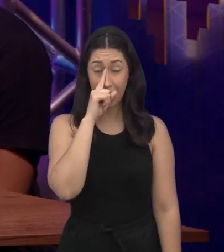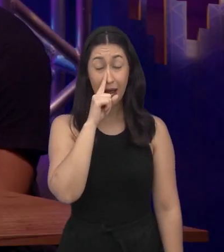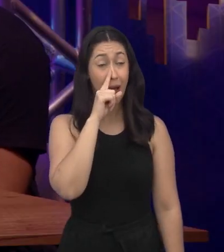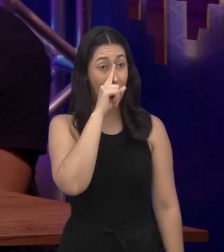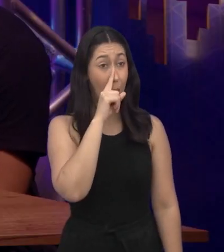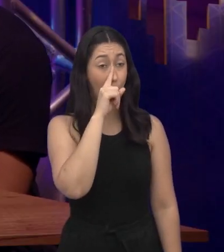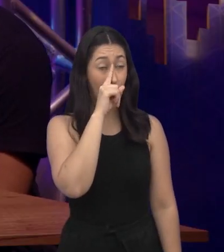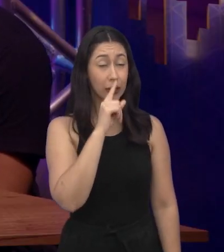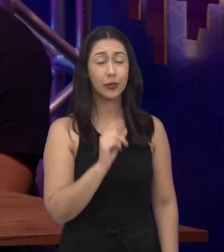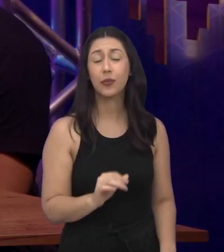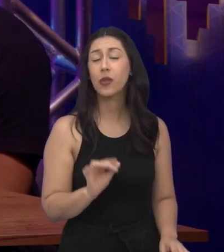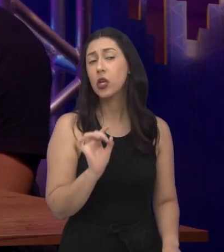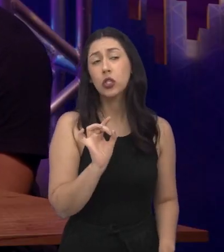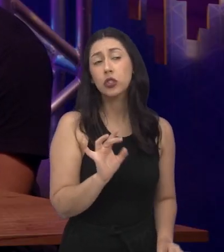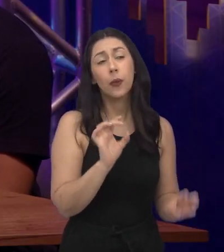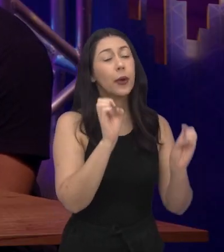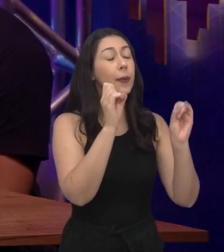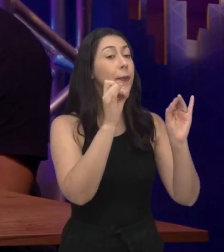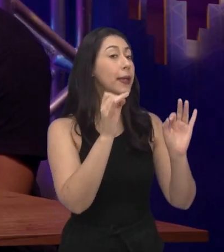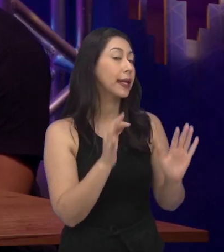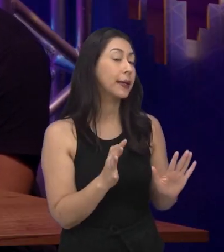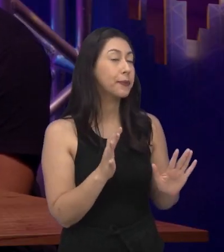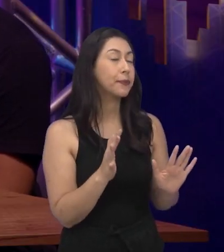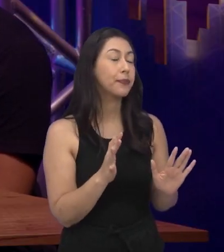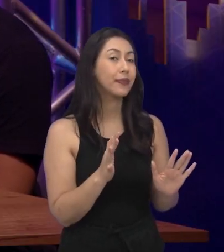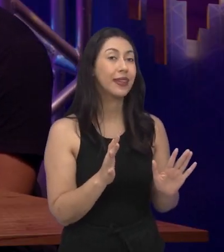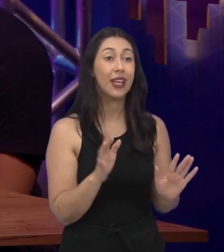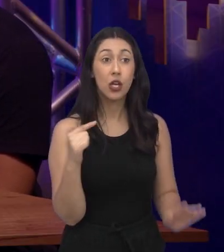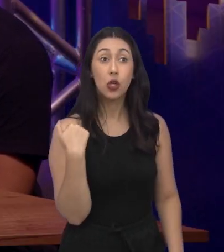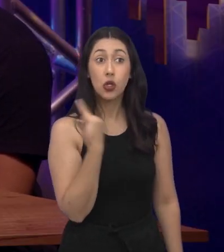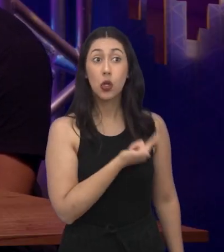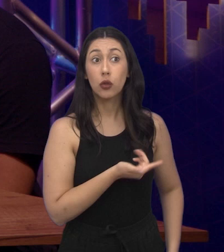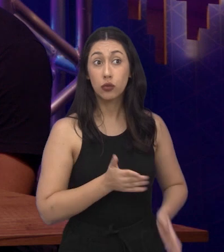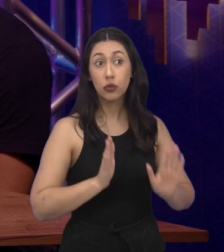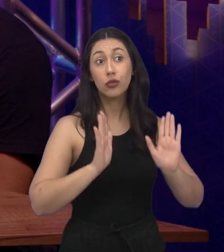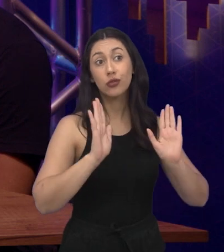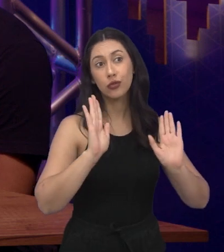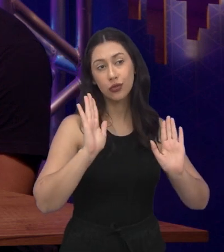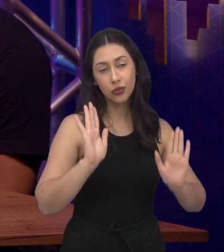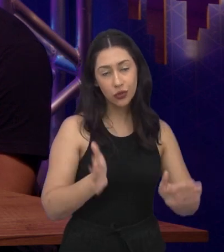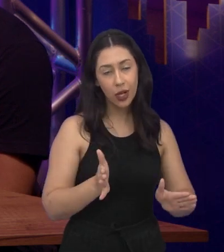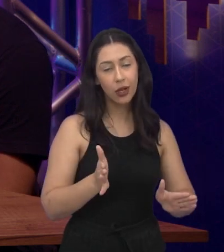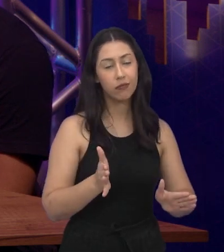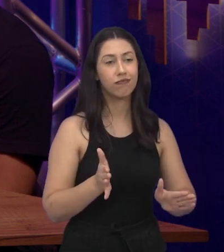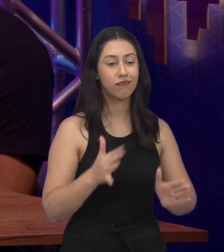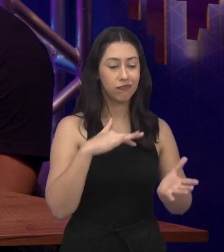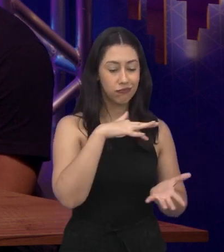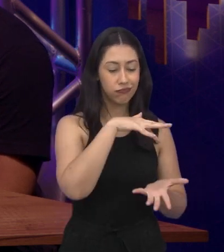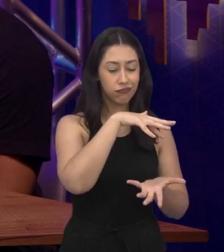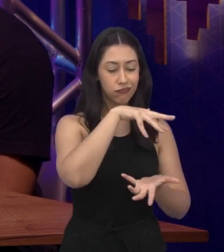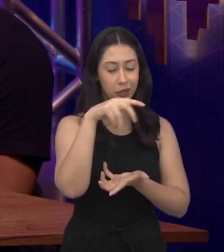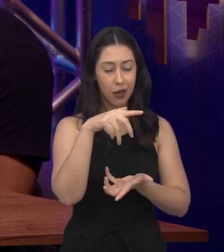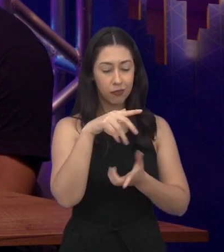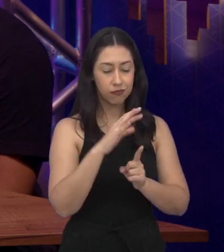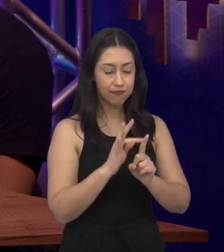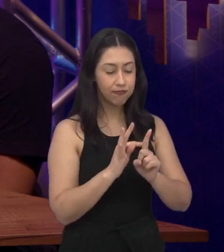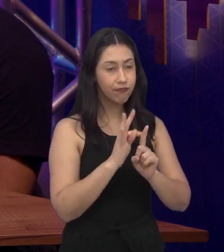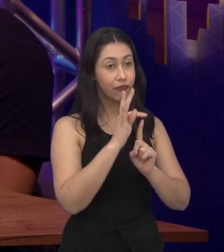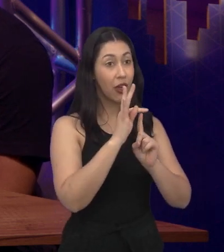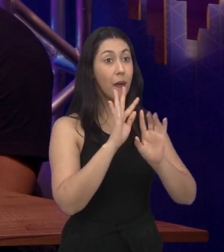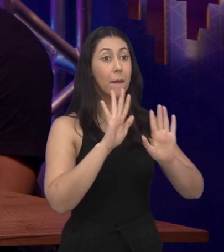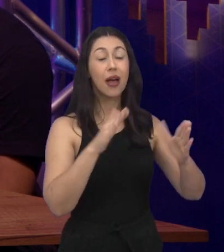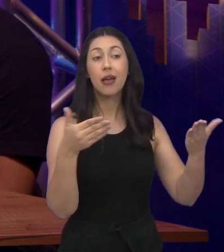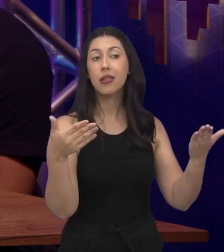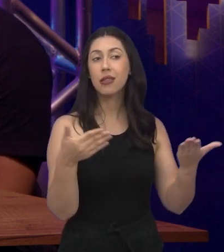bem perigoso. E assim, só pra gente ter uma ideia, a gente já estava vivendo o aquecimento global. E o que seria, então, a